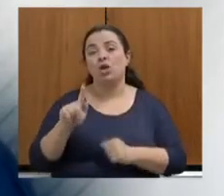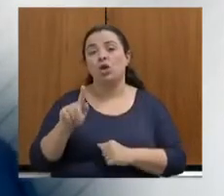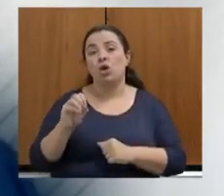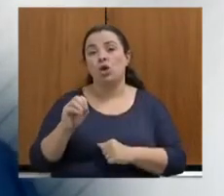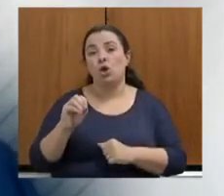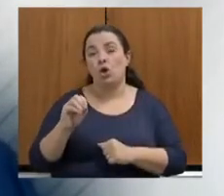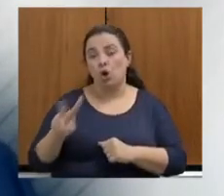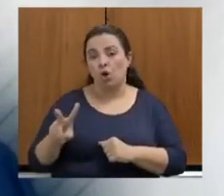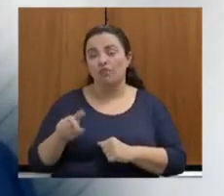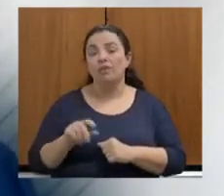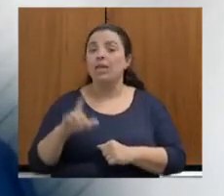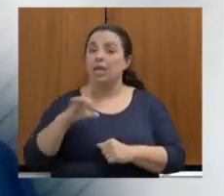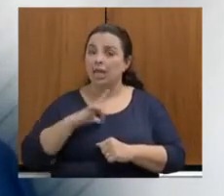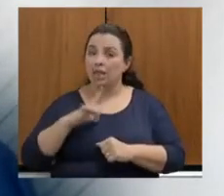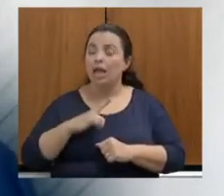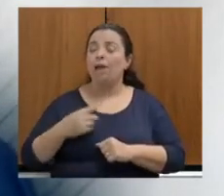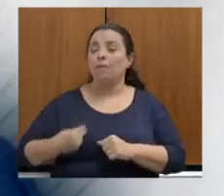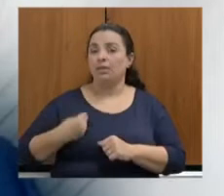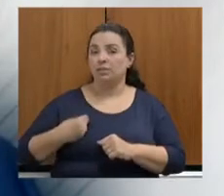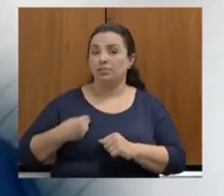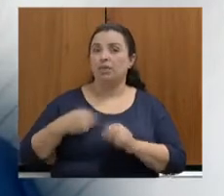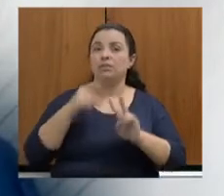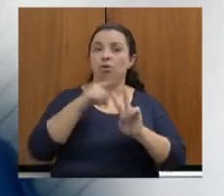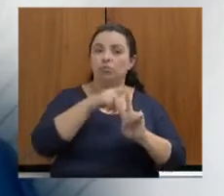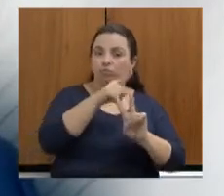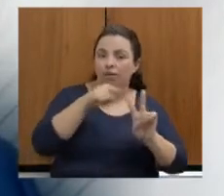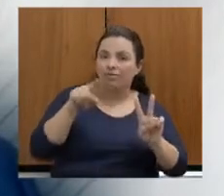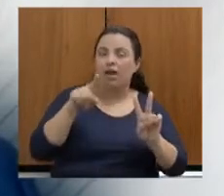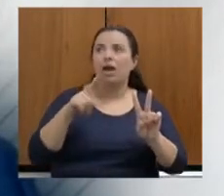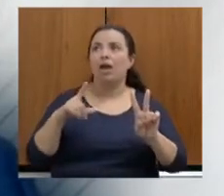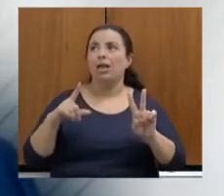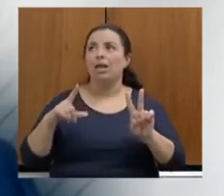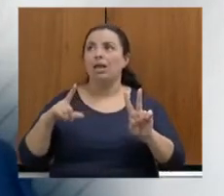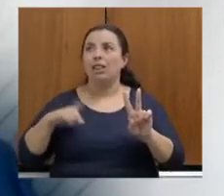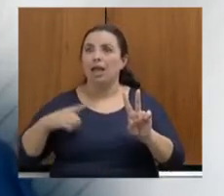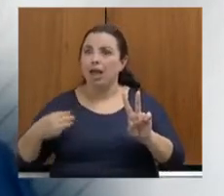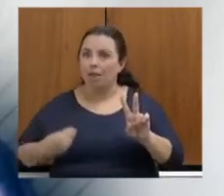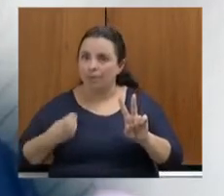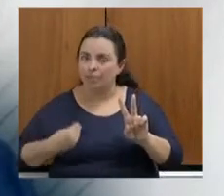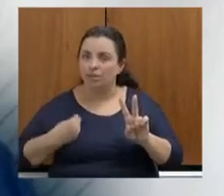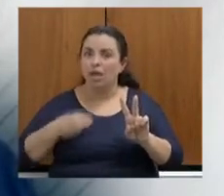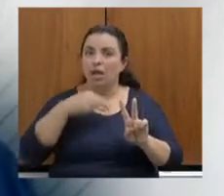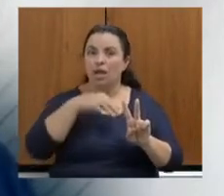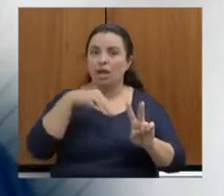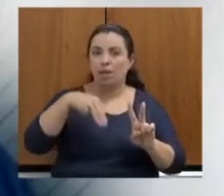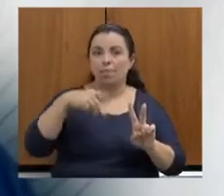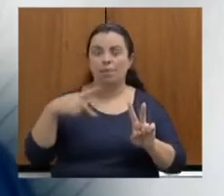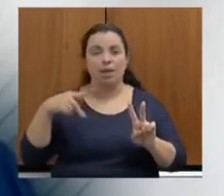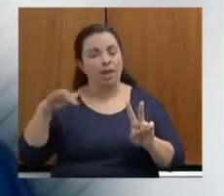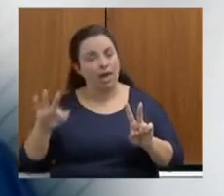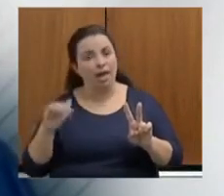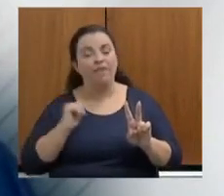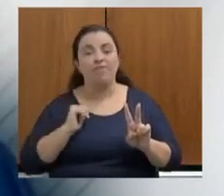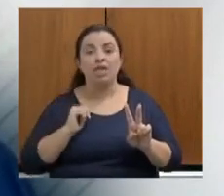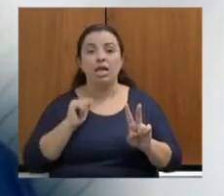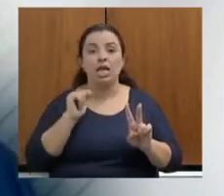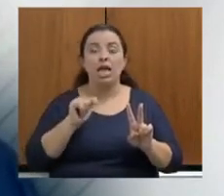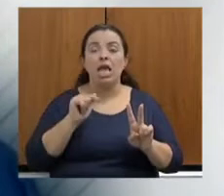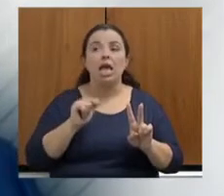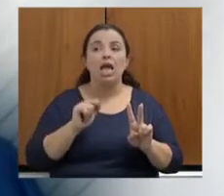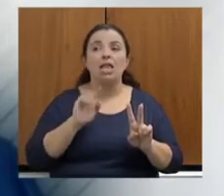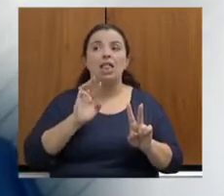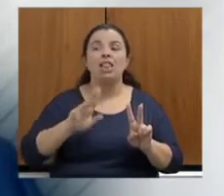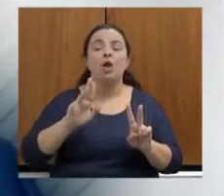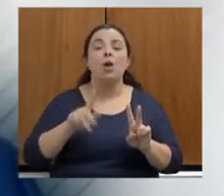Doce que tem a participação do MPF é um acordo que não envolve rediscussão de valores envolve